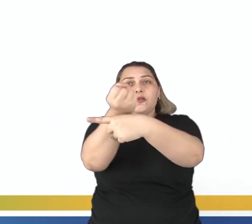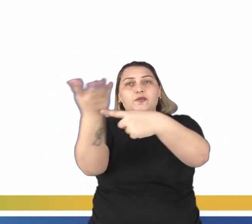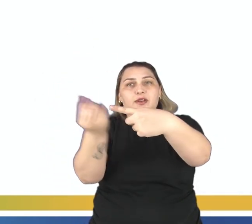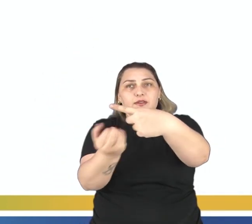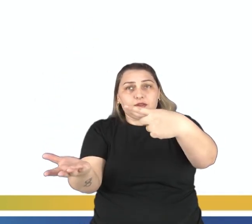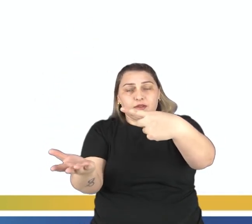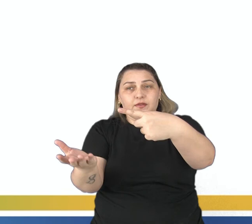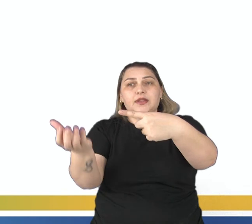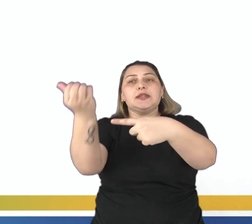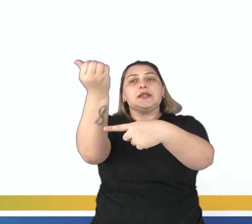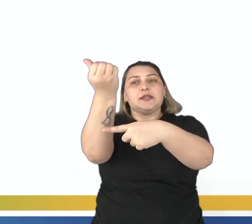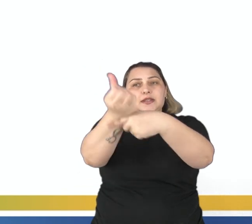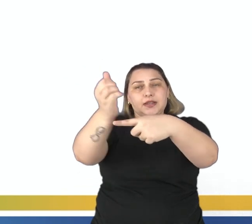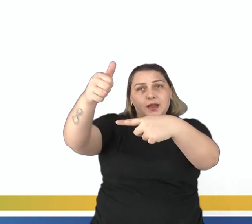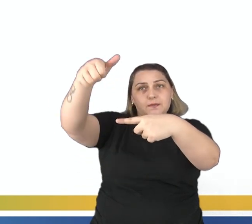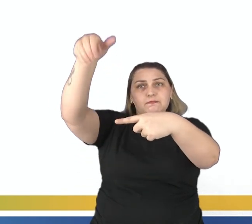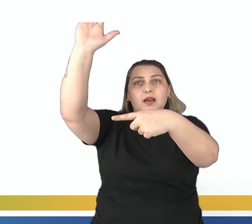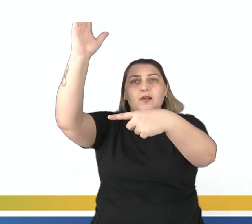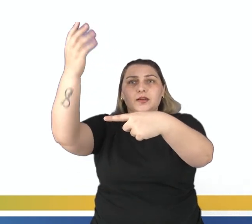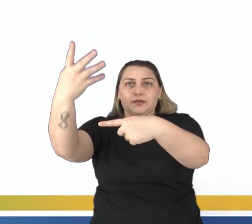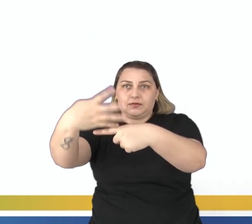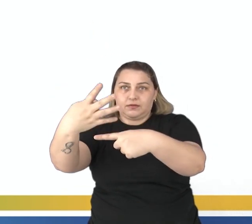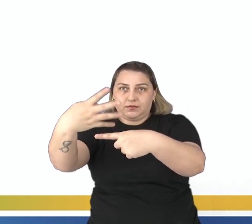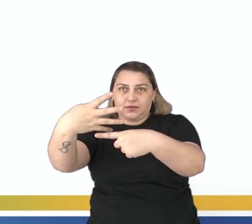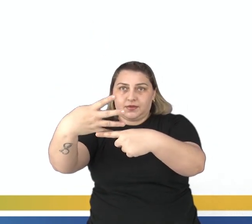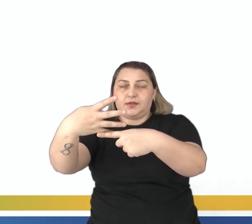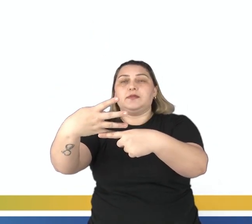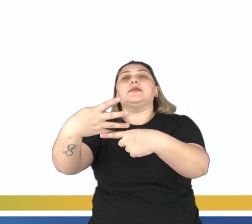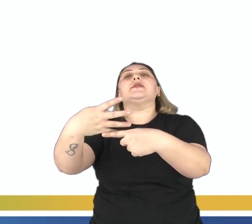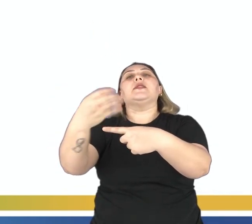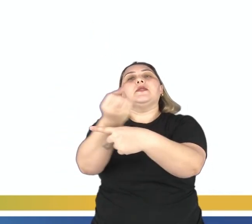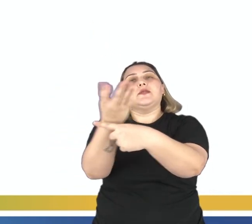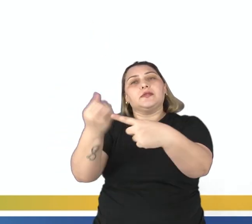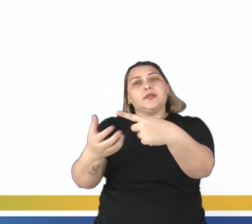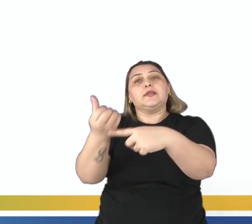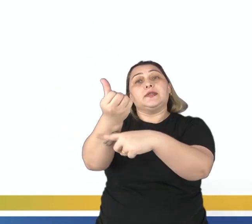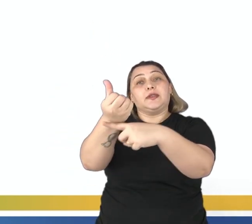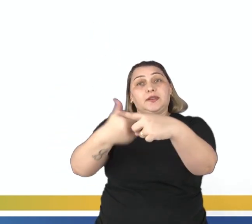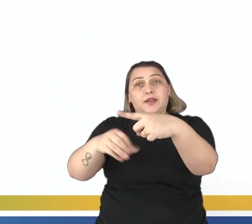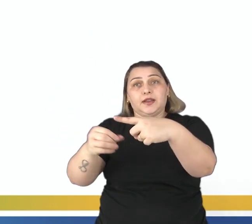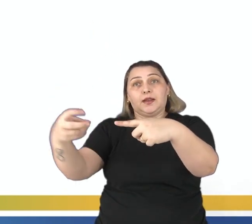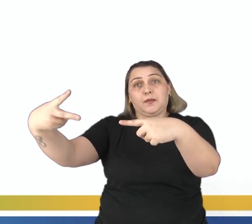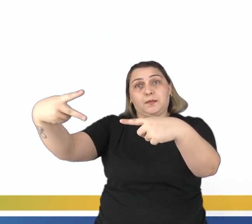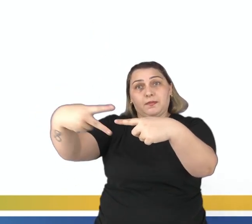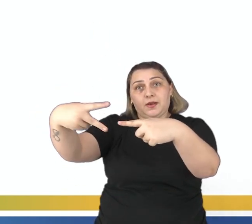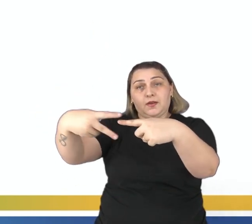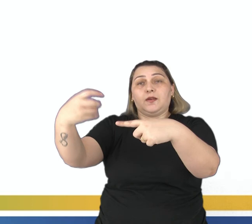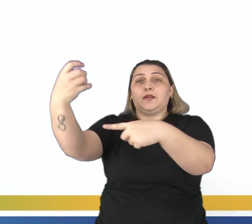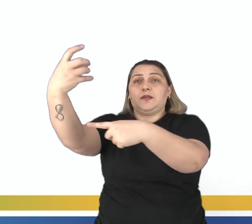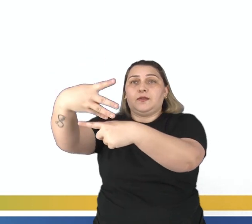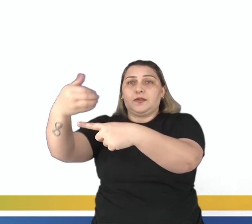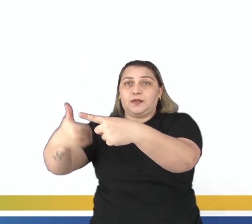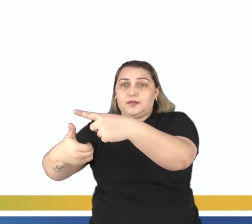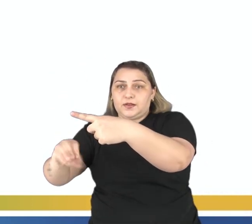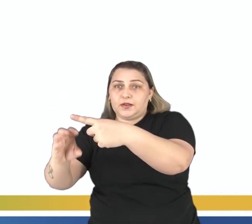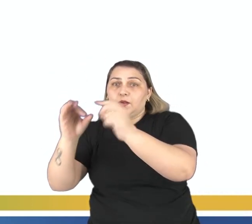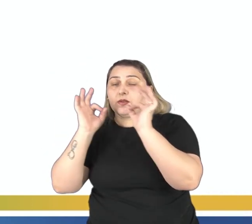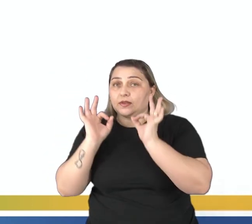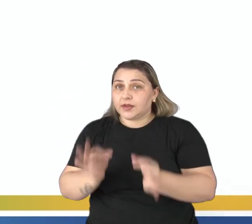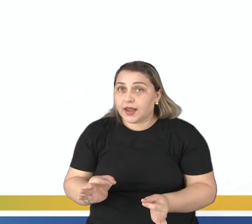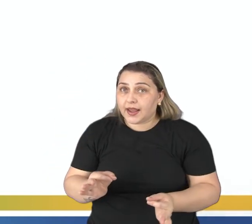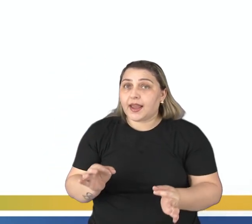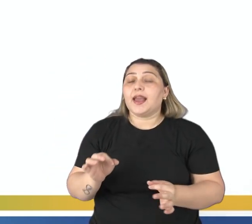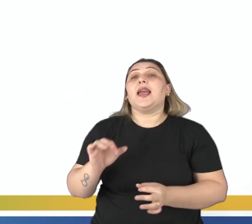fração. Então, 6 ele é maior que 4, então a fração 6/10 é maior que 4/10. Ok? Então,